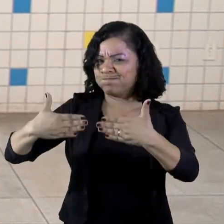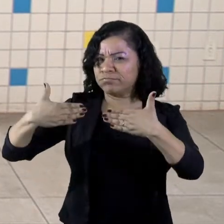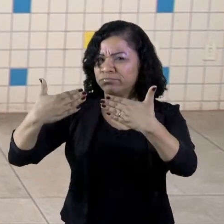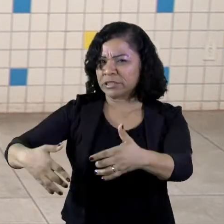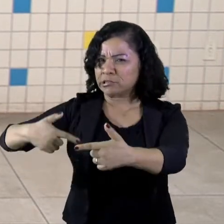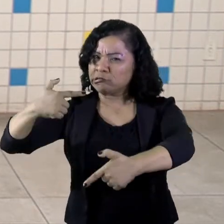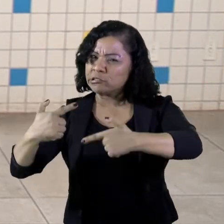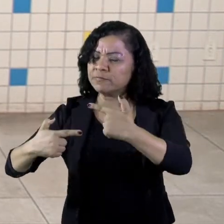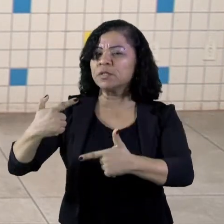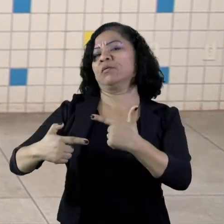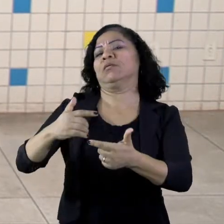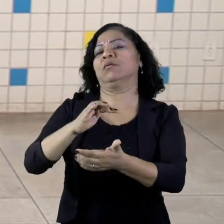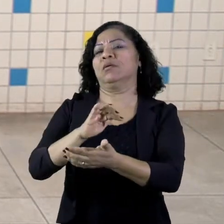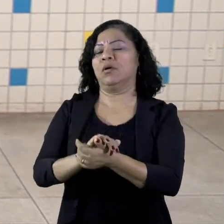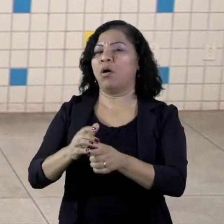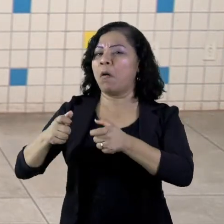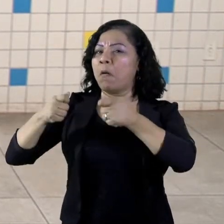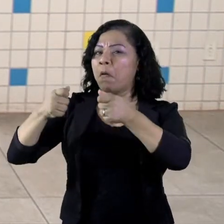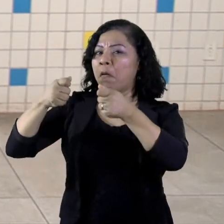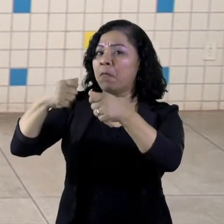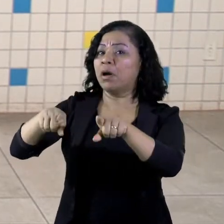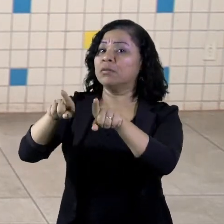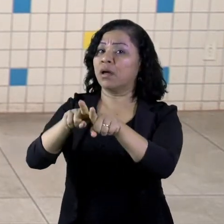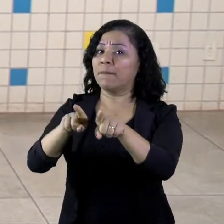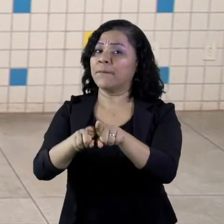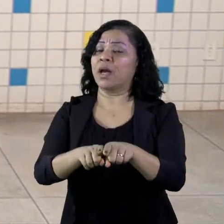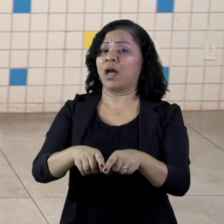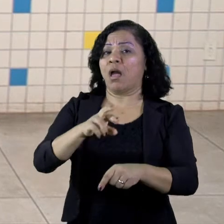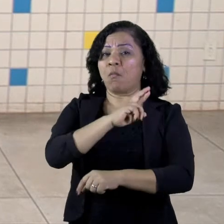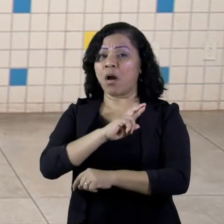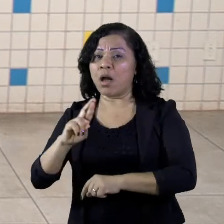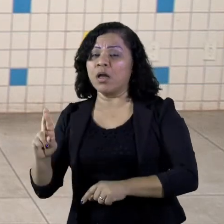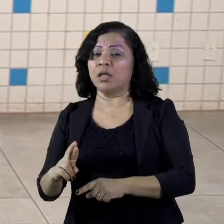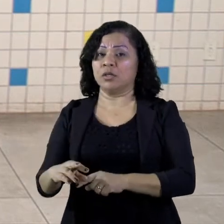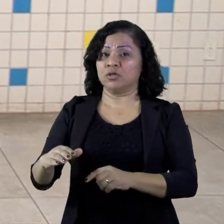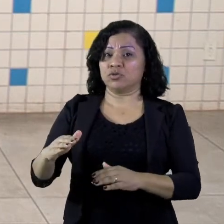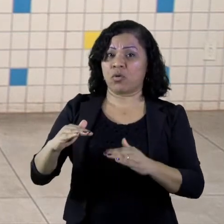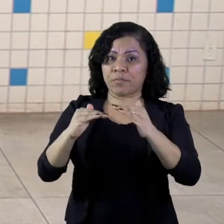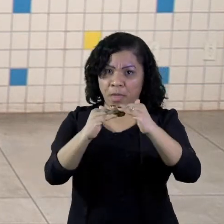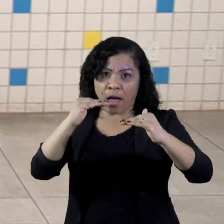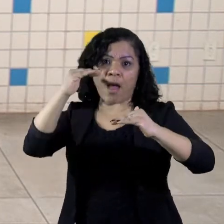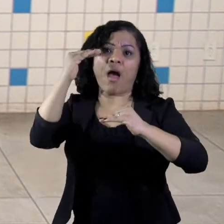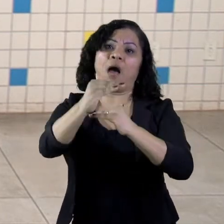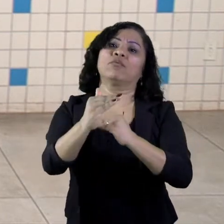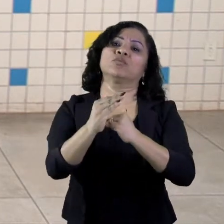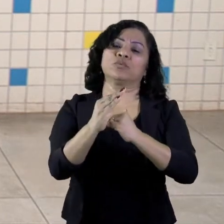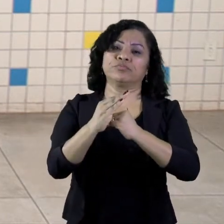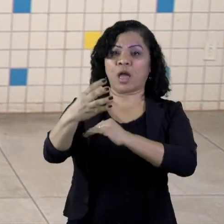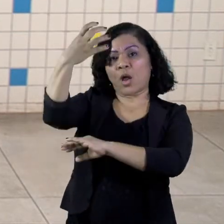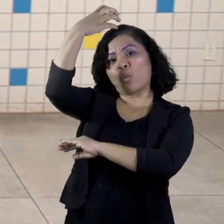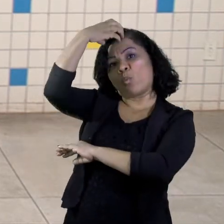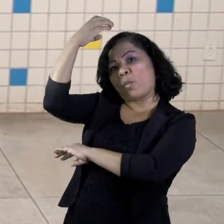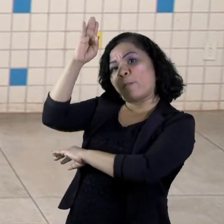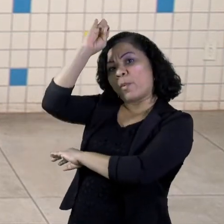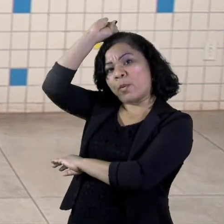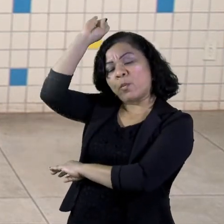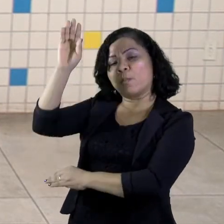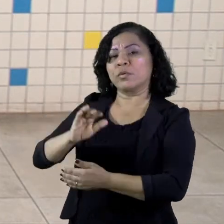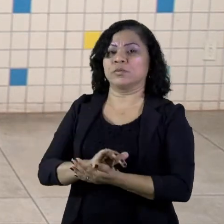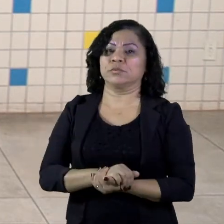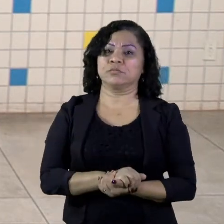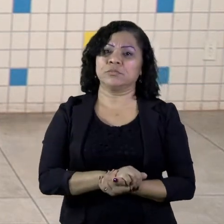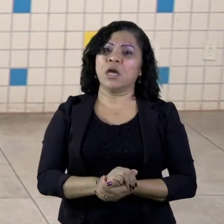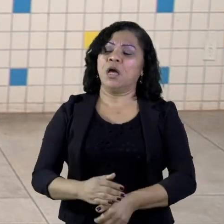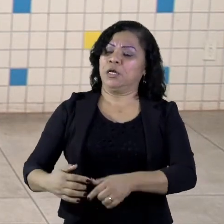disputas de escravos com as legiões e com as autoridades do Império Romano, né? Então esses povos viviam em